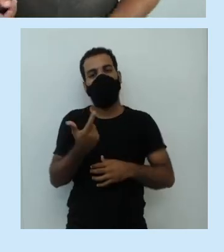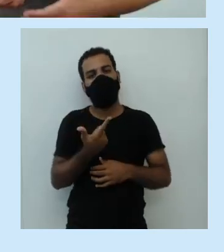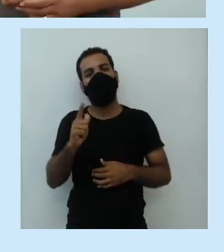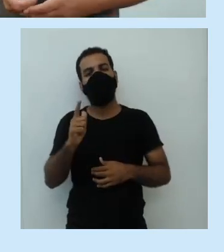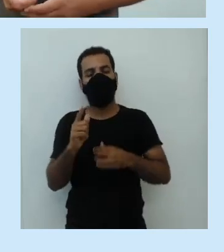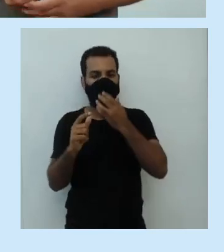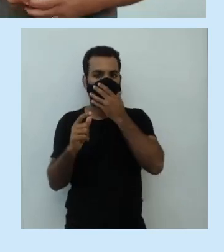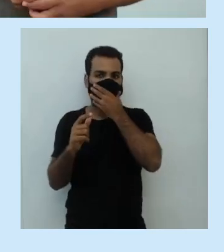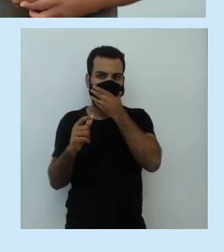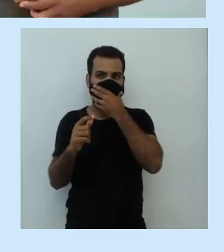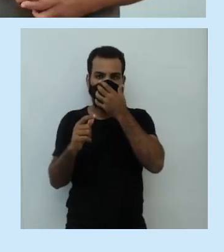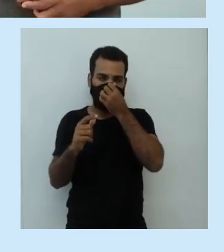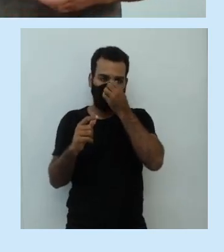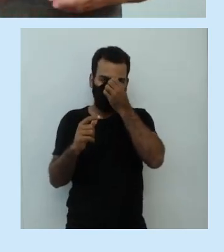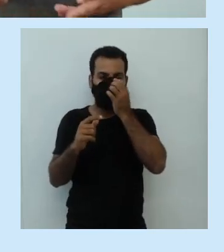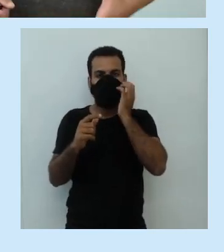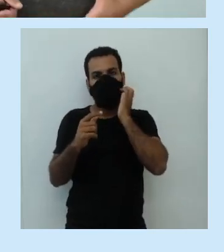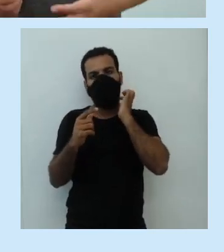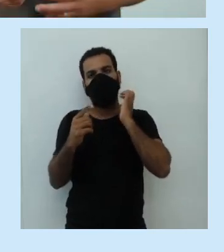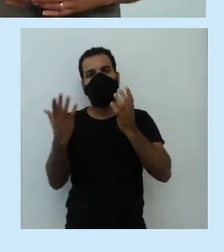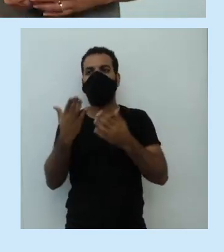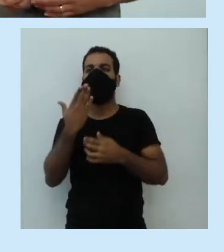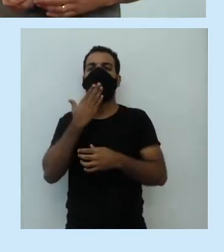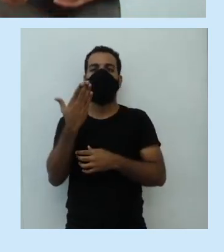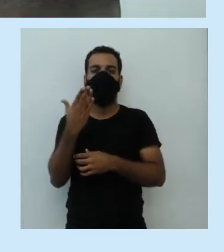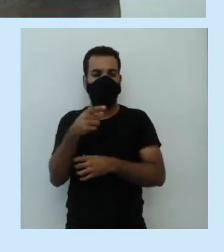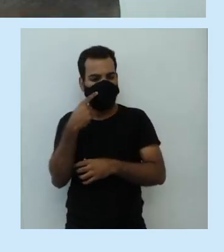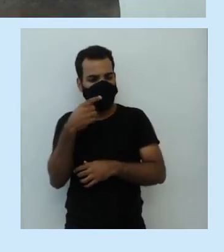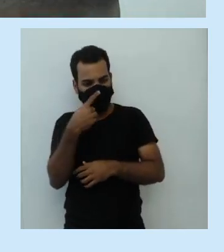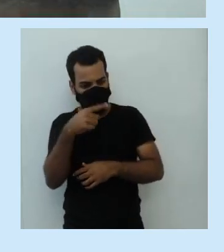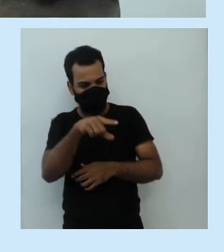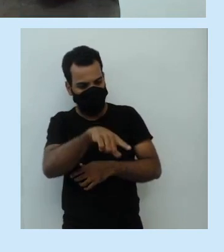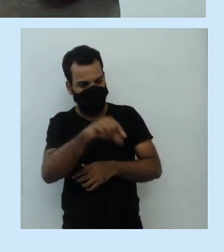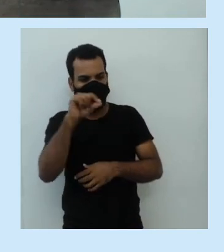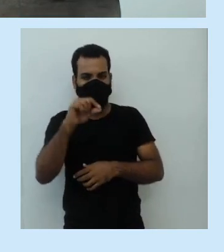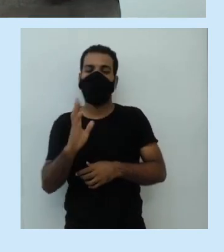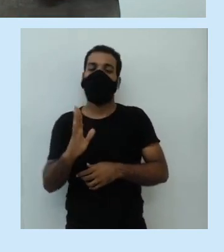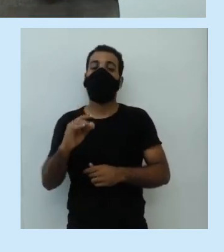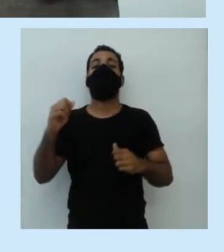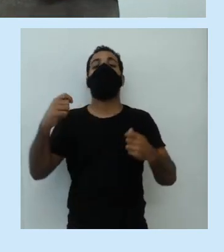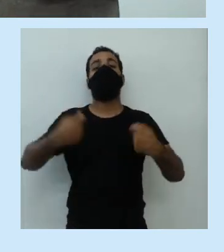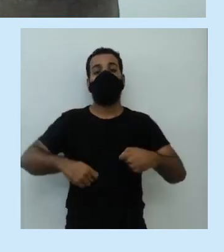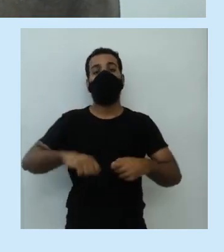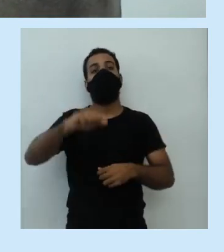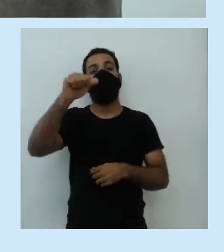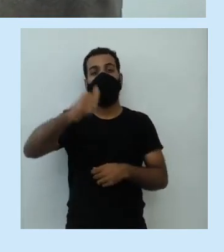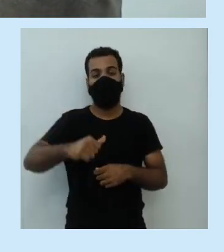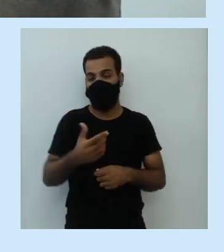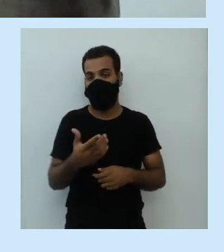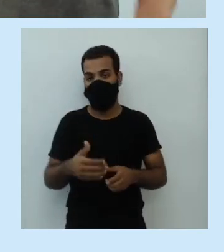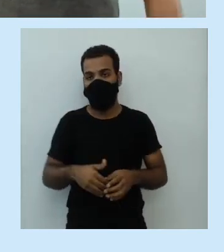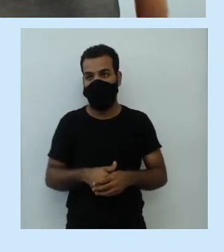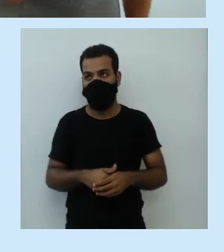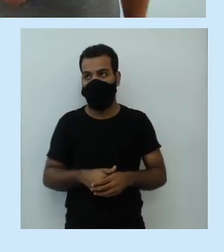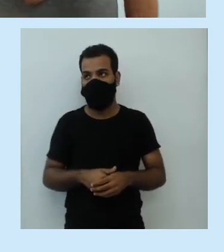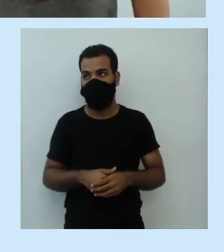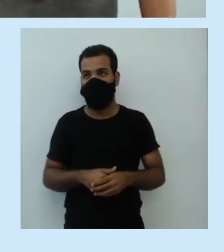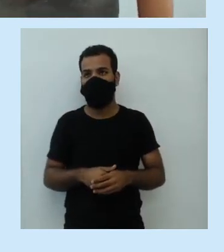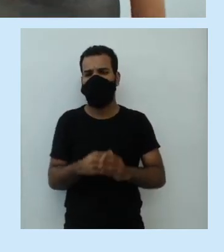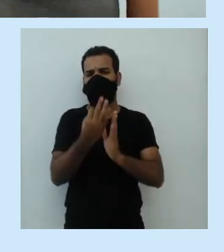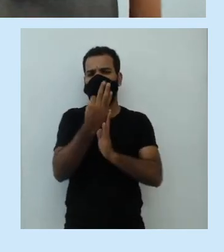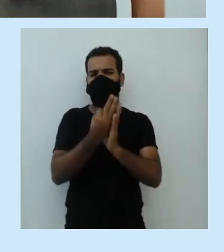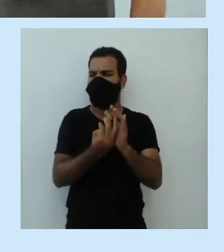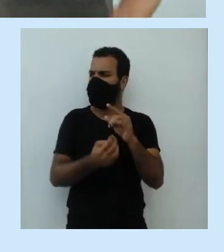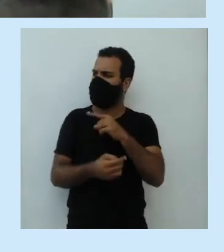dirigentes de clubes, e assim vai. Então a gente precisa ter essa análise crítica. E por que o texto aqui fala de